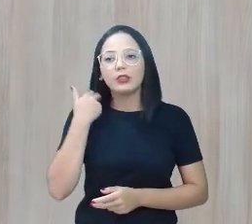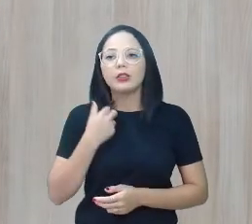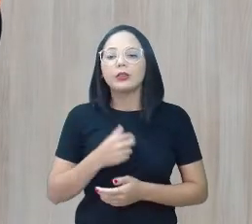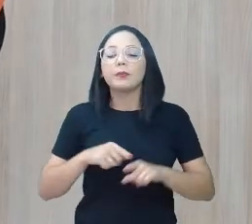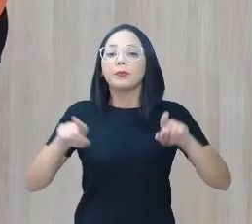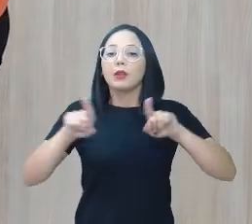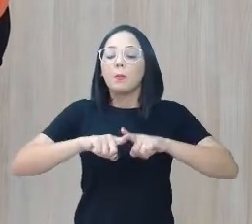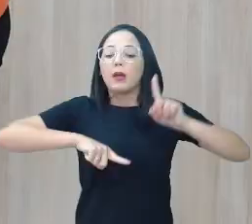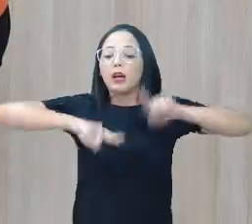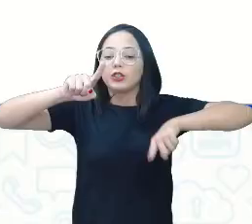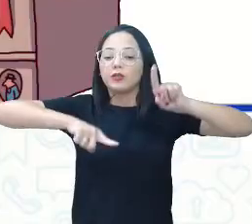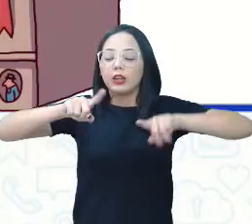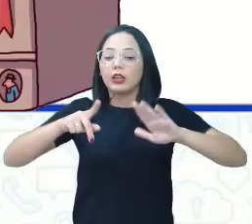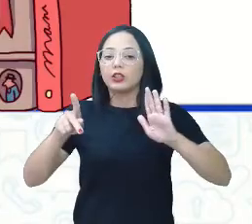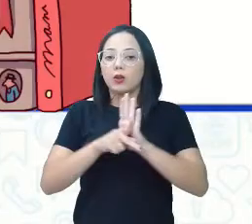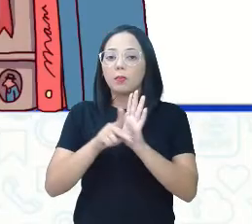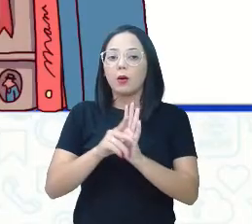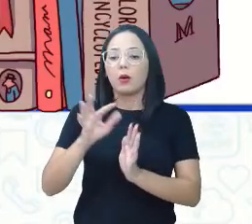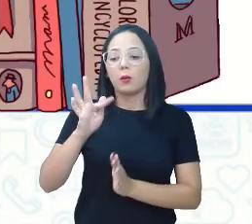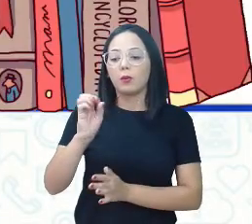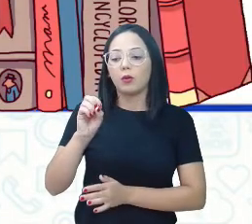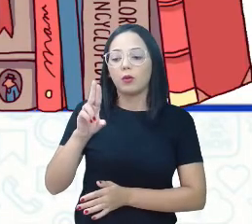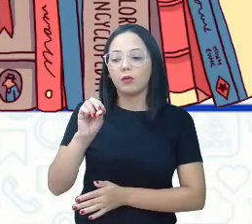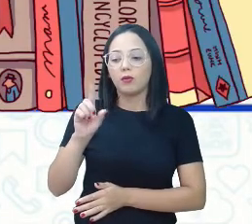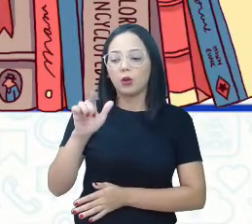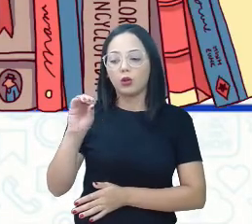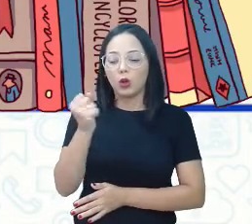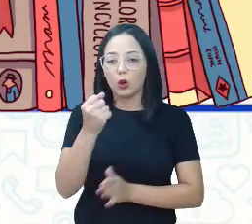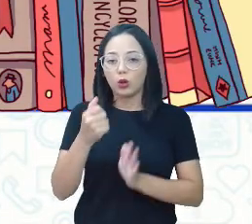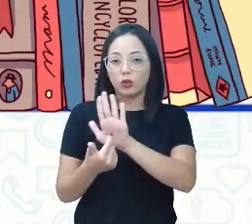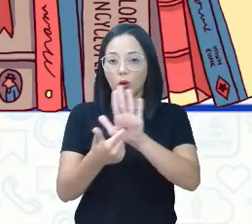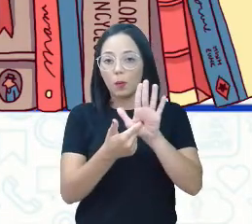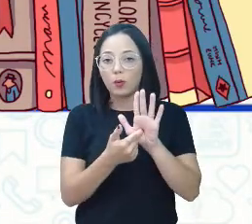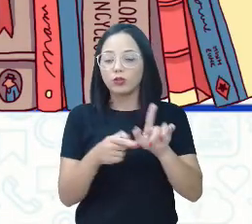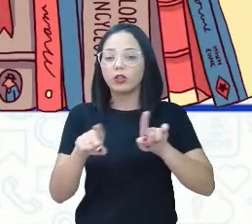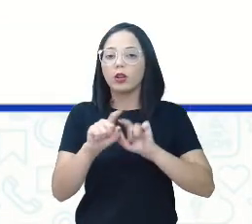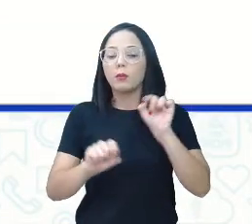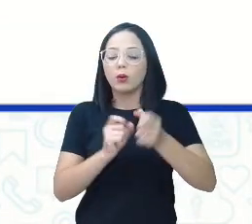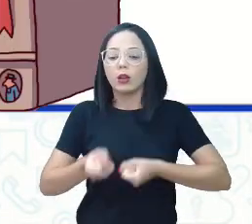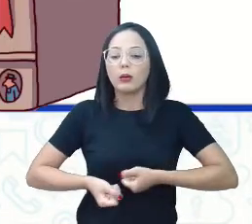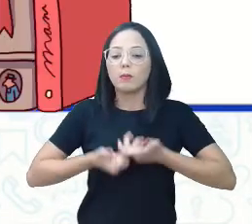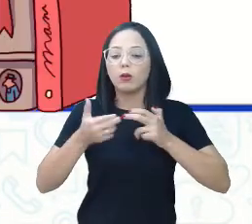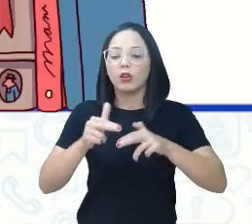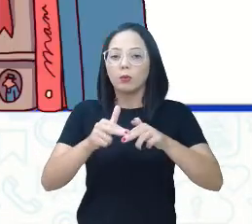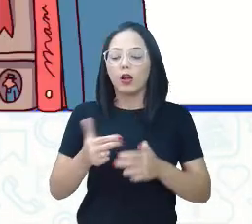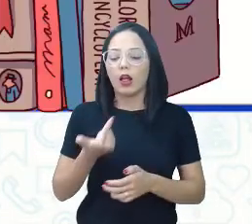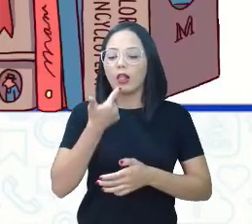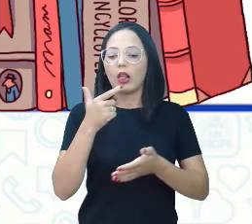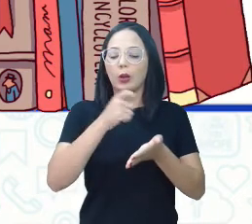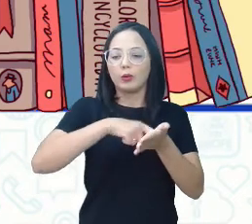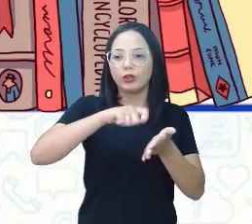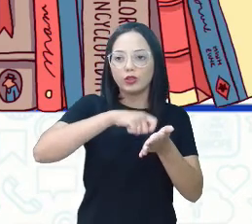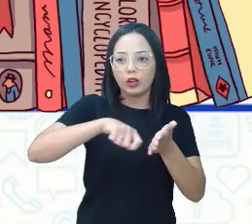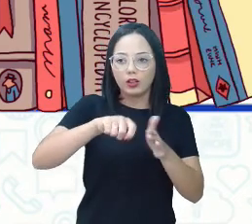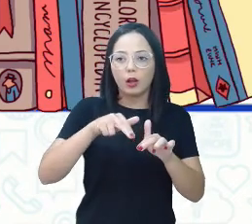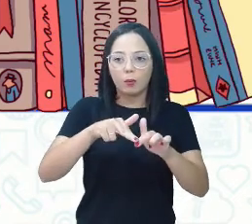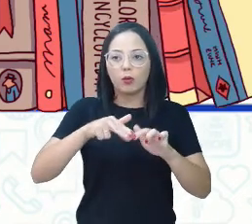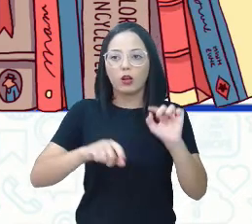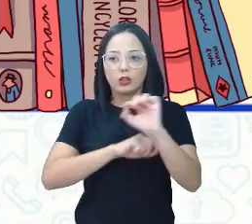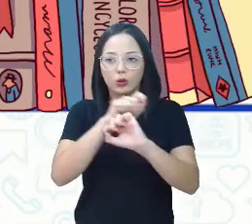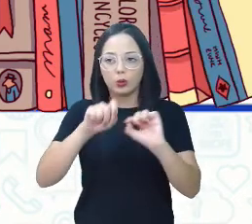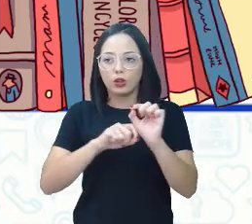As variantes fonológicas aparecem na pronúncia e se manifestam na língua escrita por